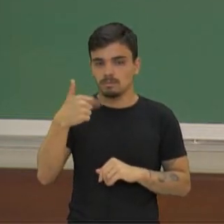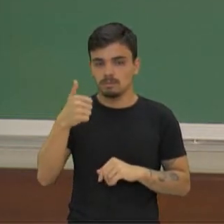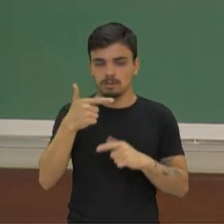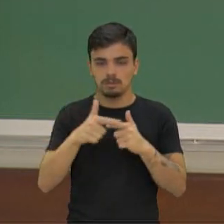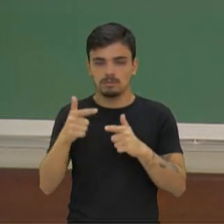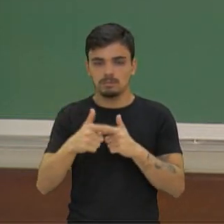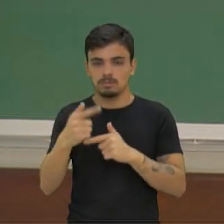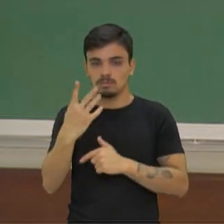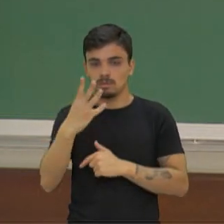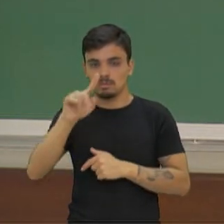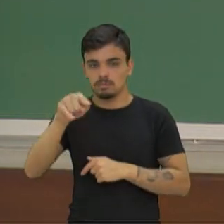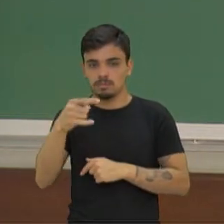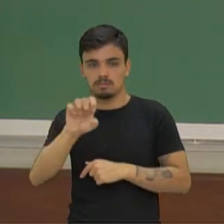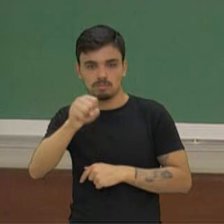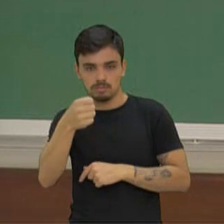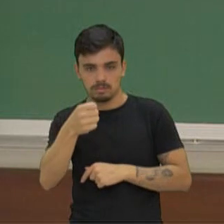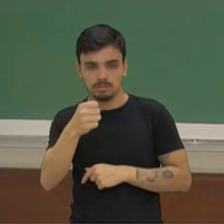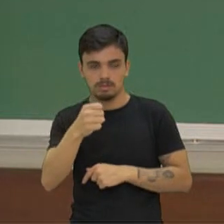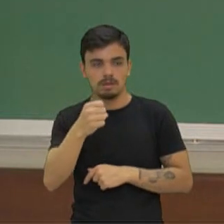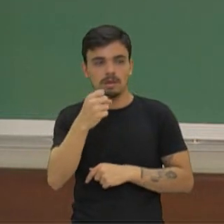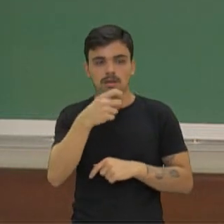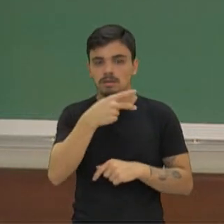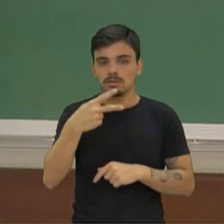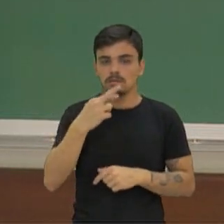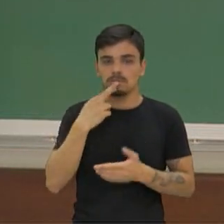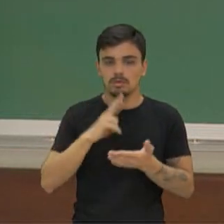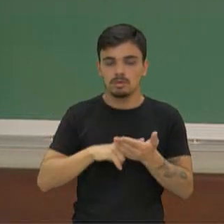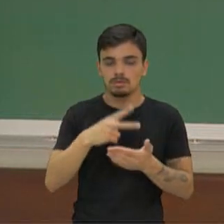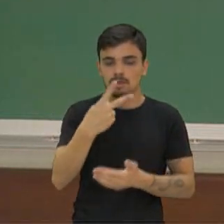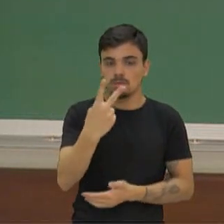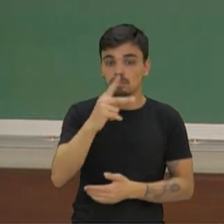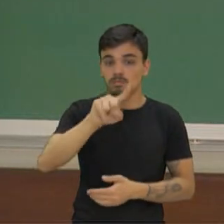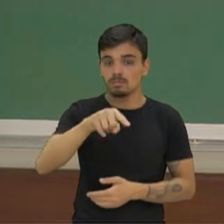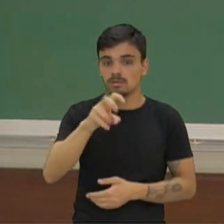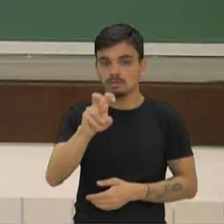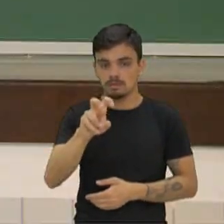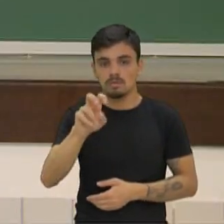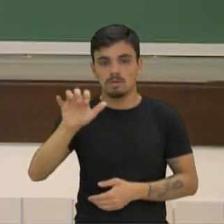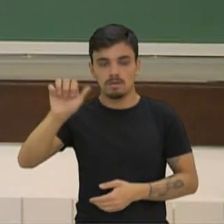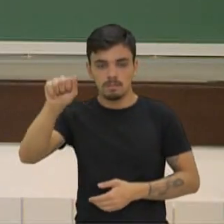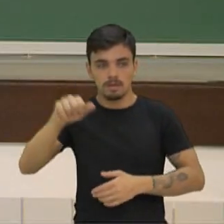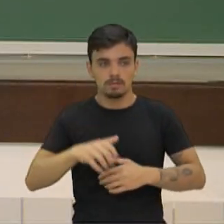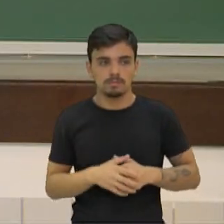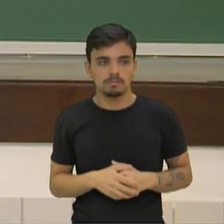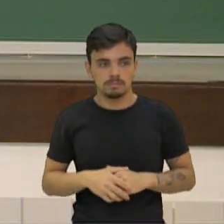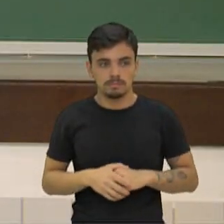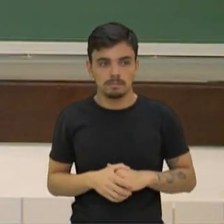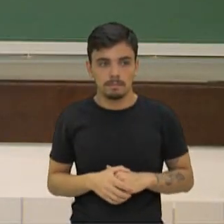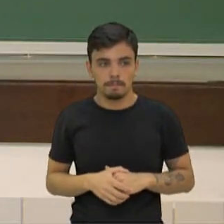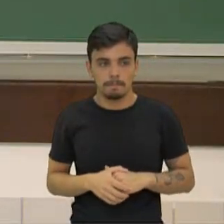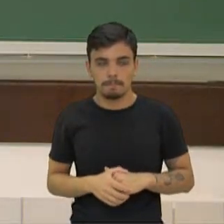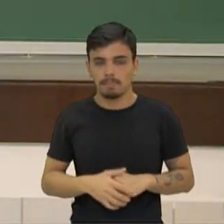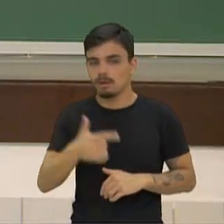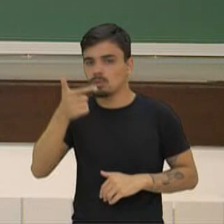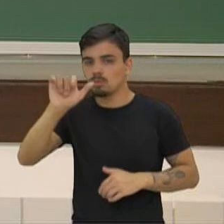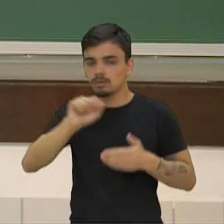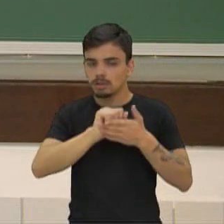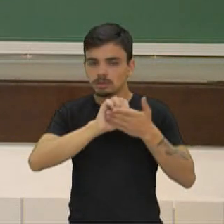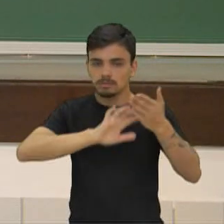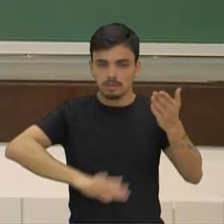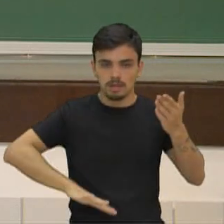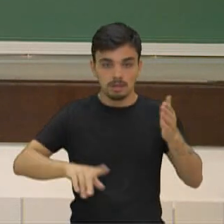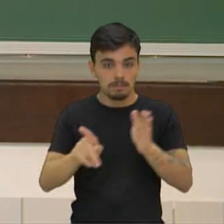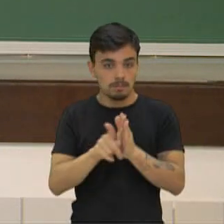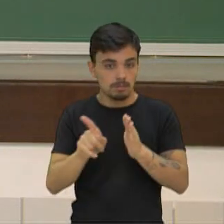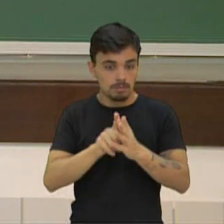por 4,8, que é 2,5 amperes. Letra C. Ok, gente? Mais exercício para vocês,